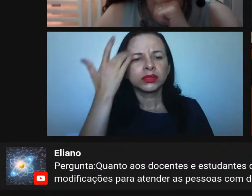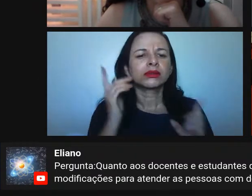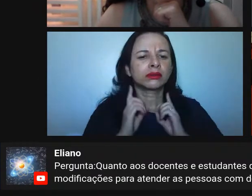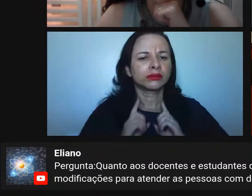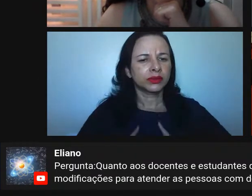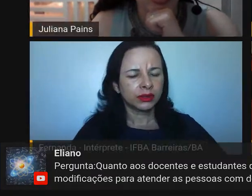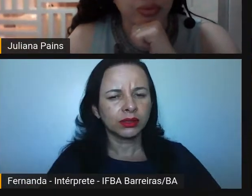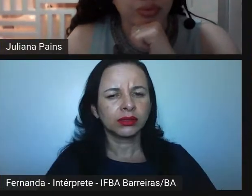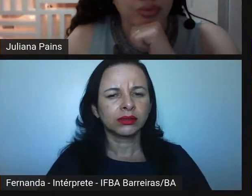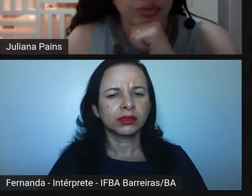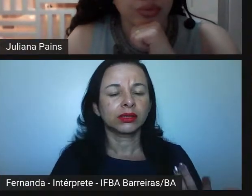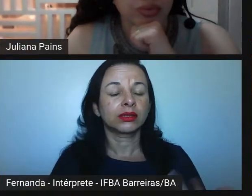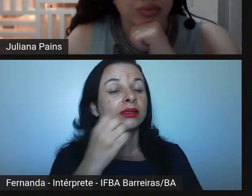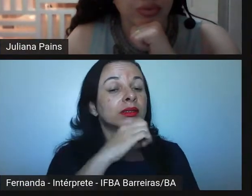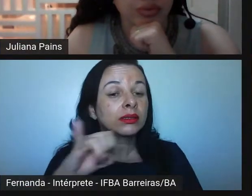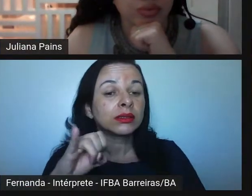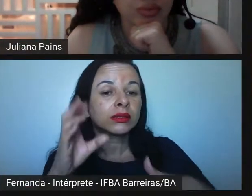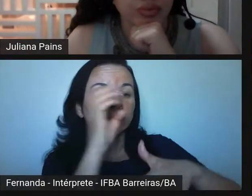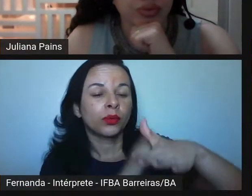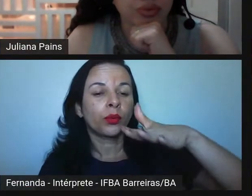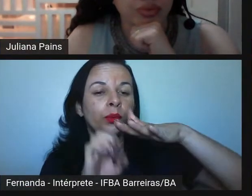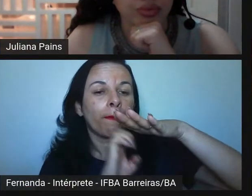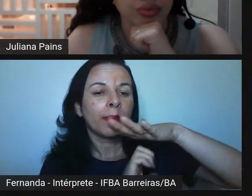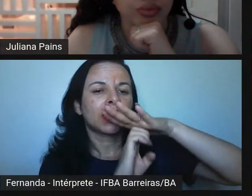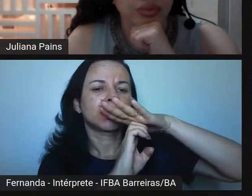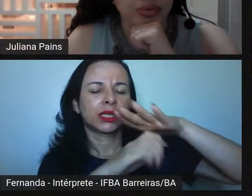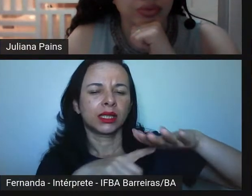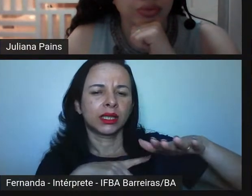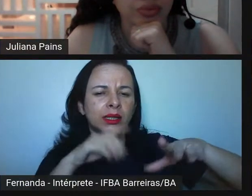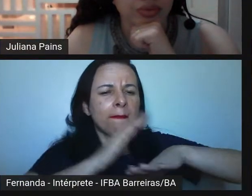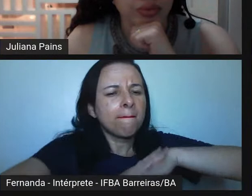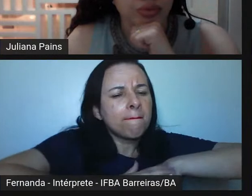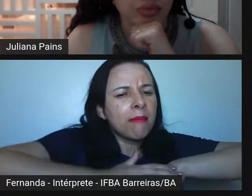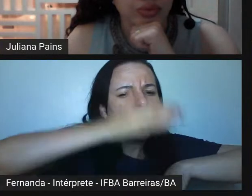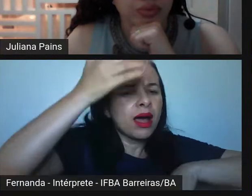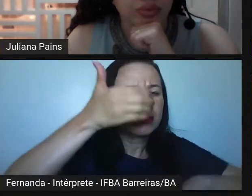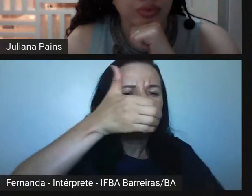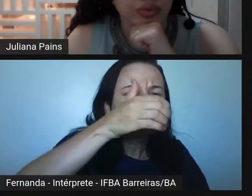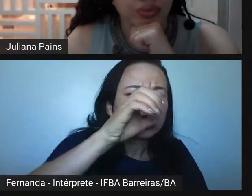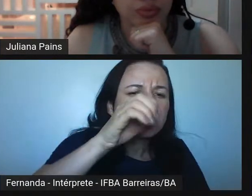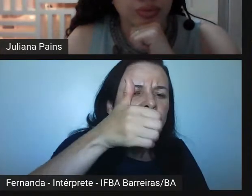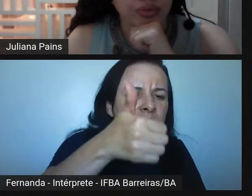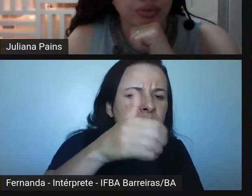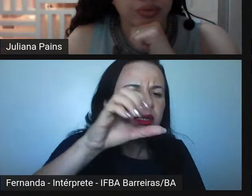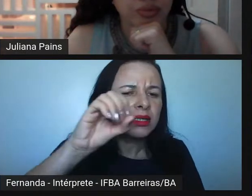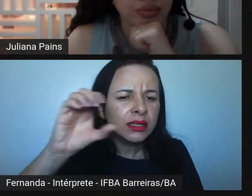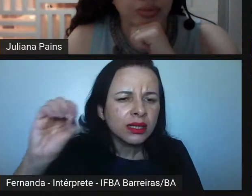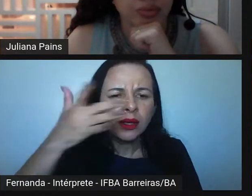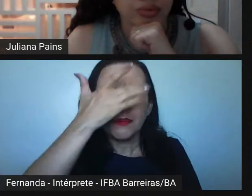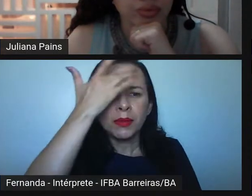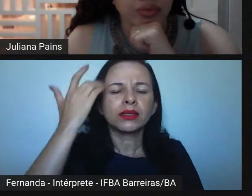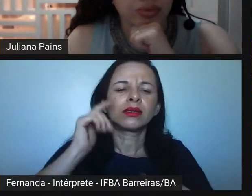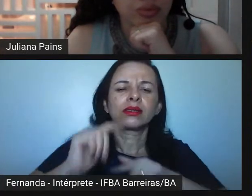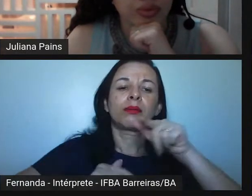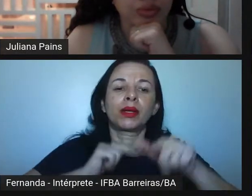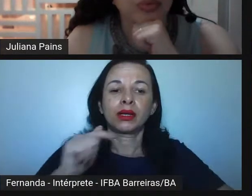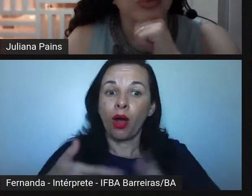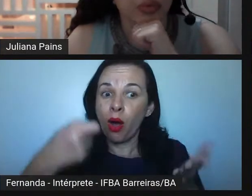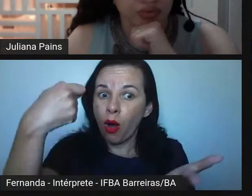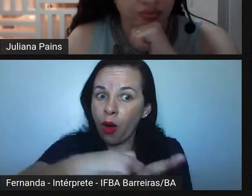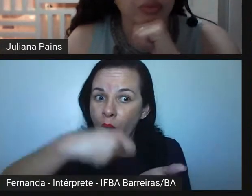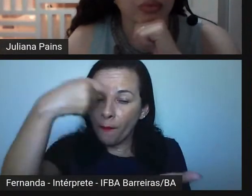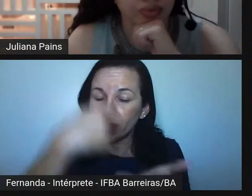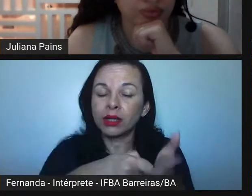um esse uma empresa ela tem mais do que cem empregados ela Obrigatoriamente por ela tem que ter pelo menos